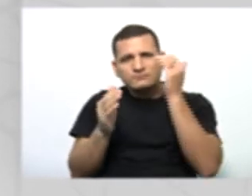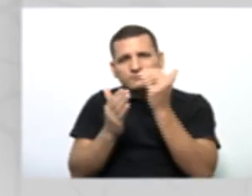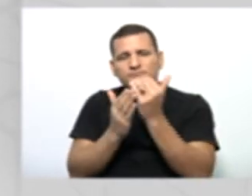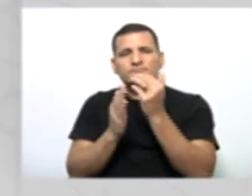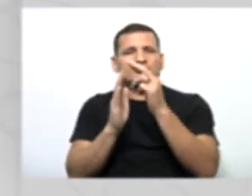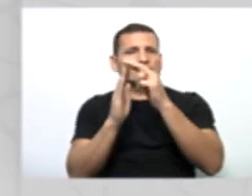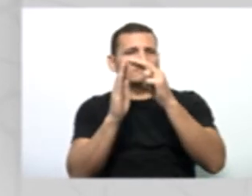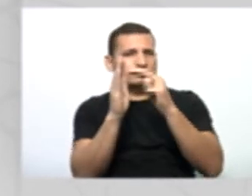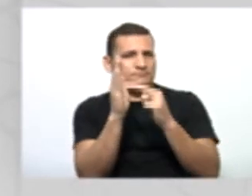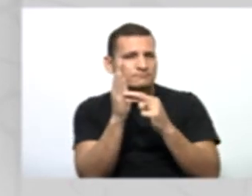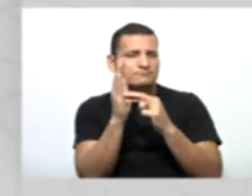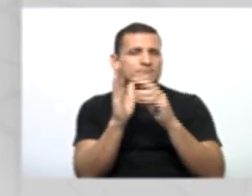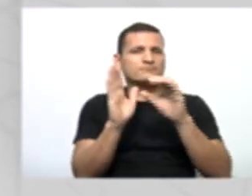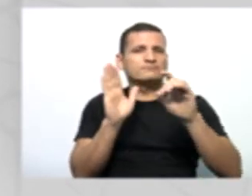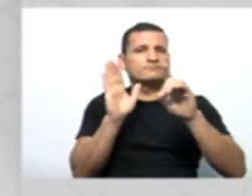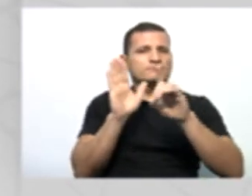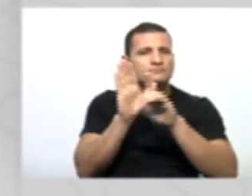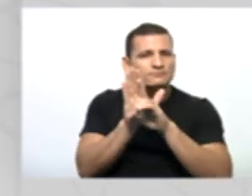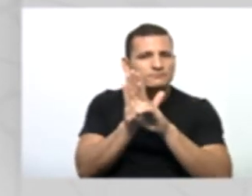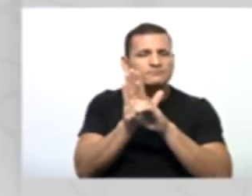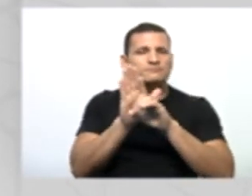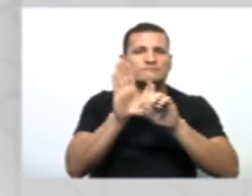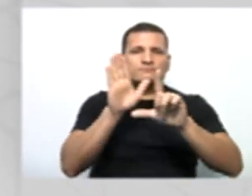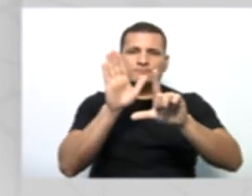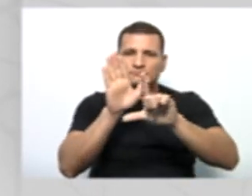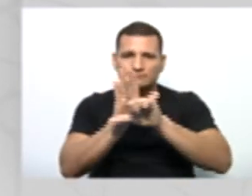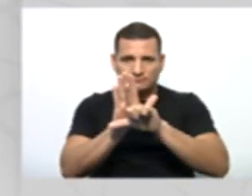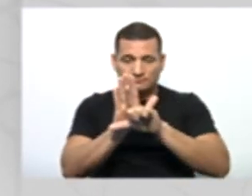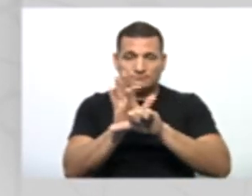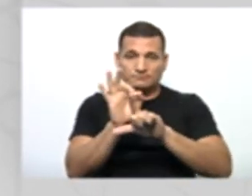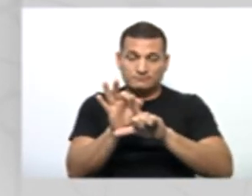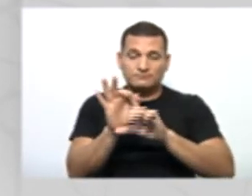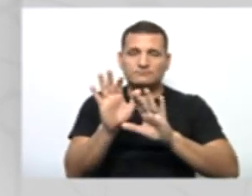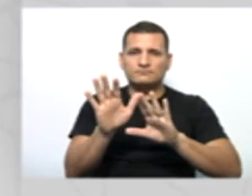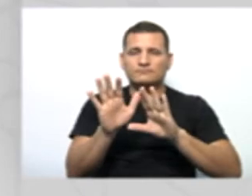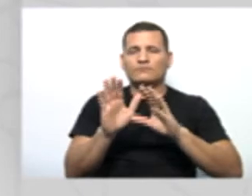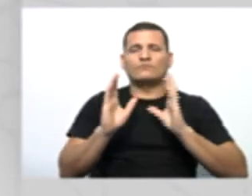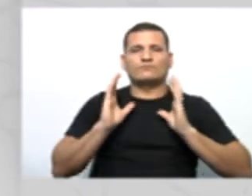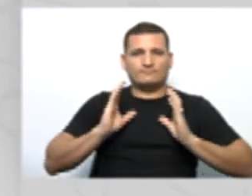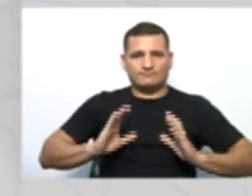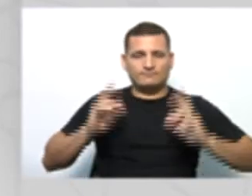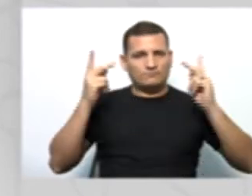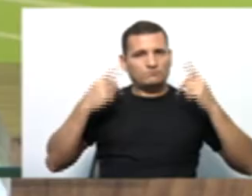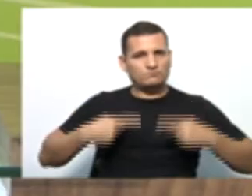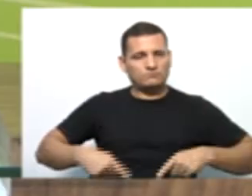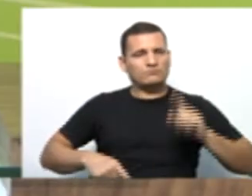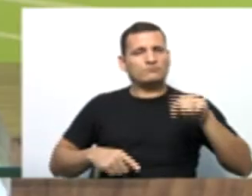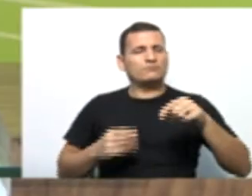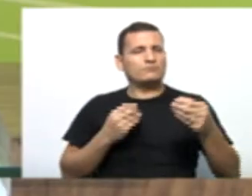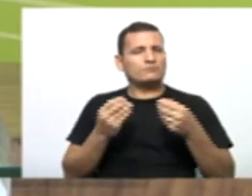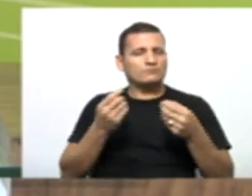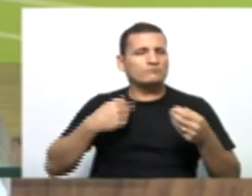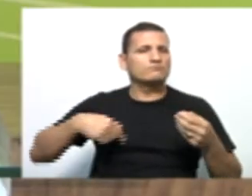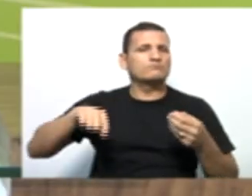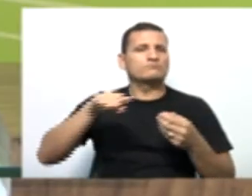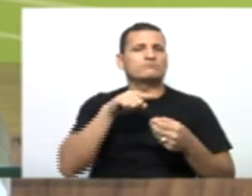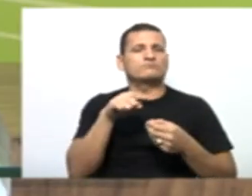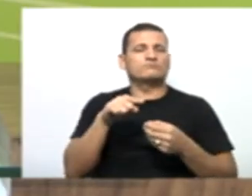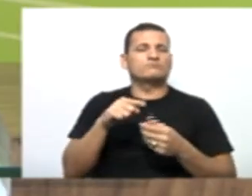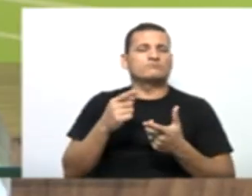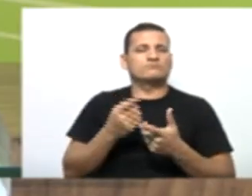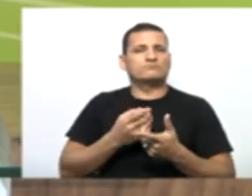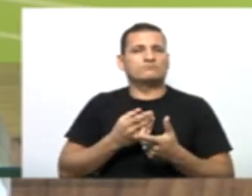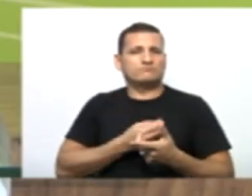lei. É isso mesmo, a conduta humana, ela é o nosso modo de agir diante da sociedade, da comunidade que a gente